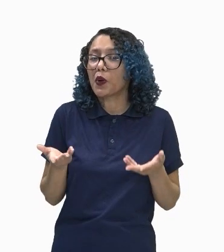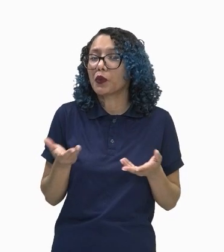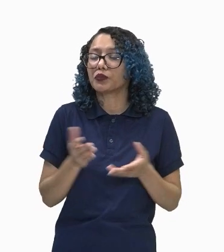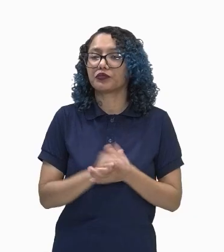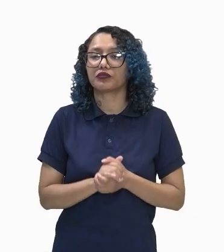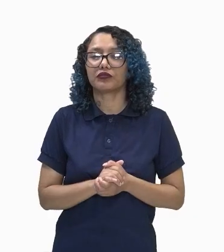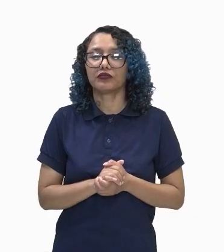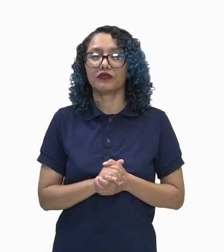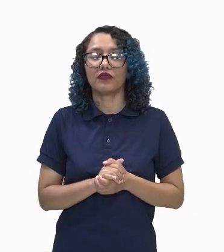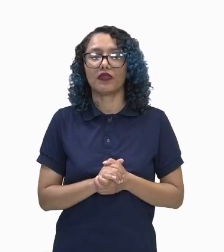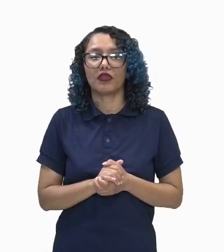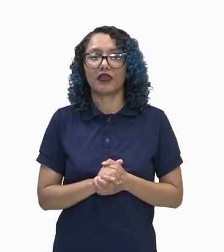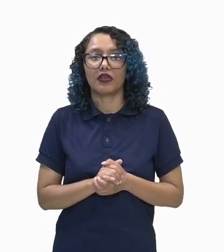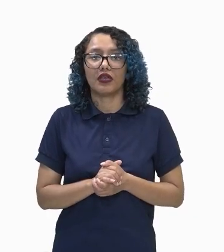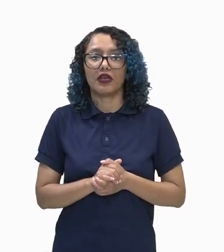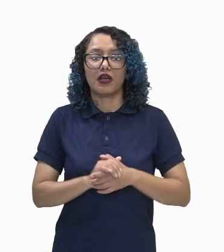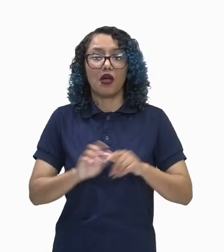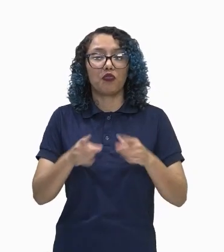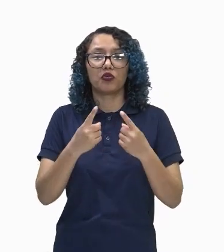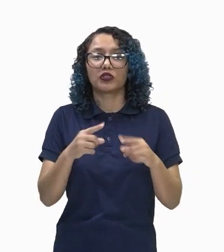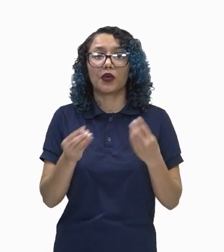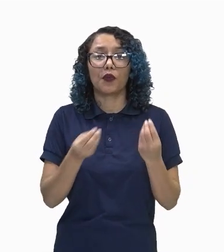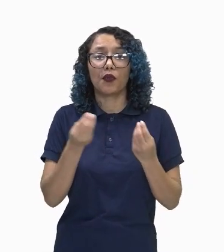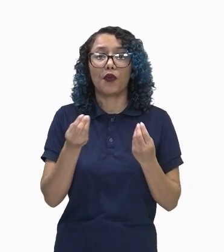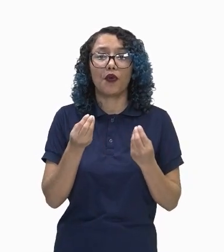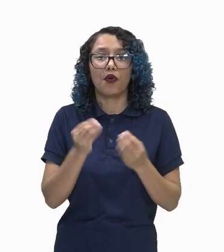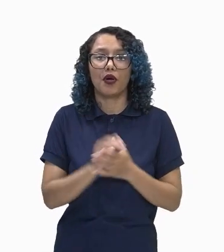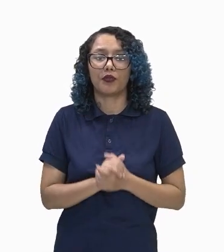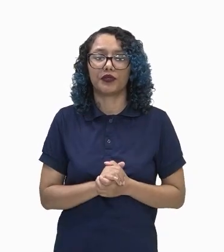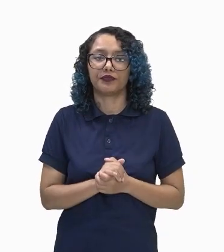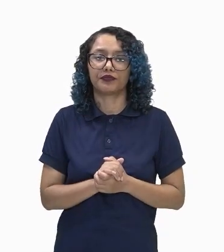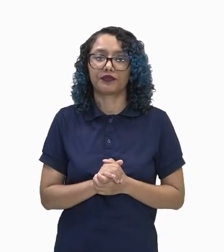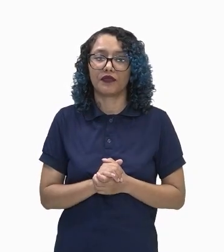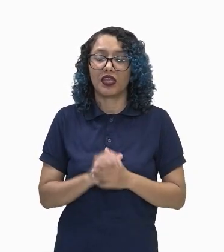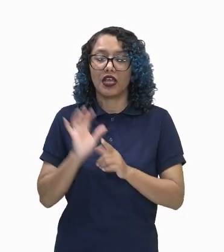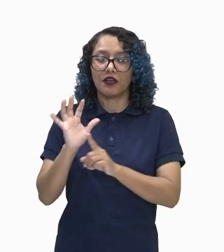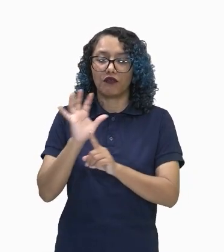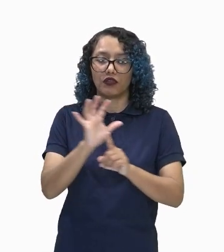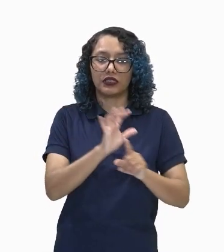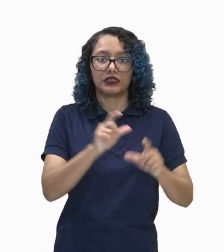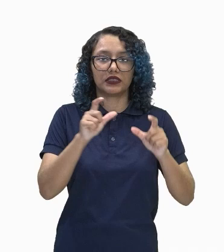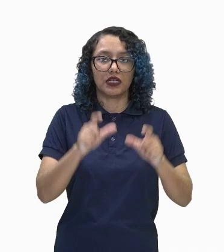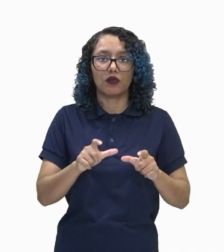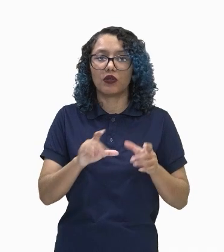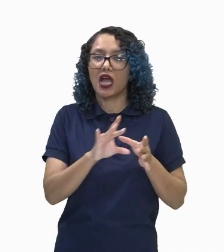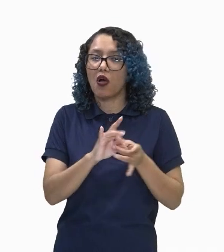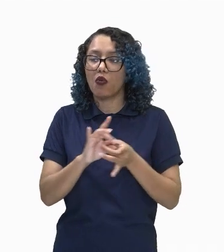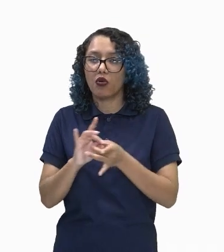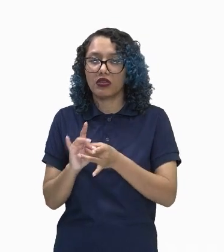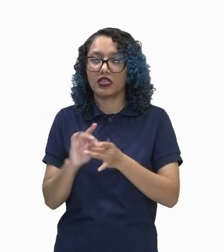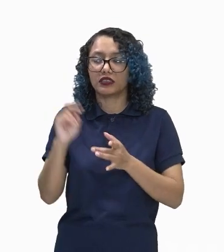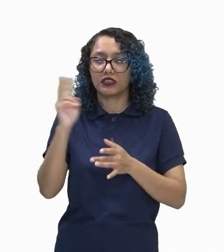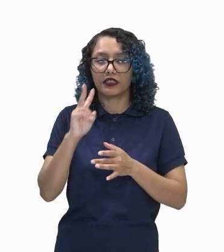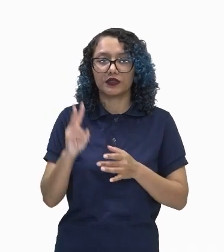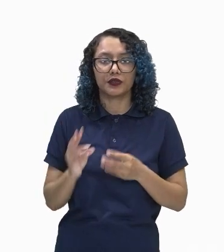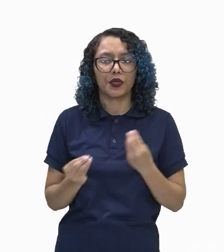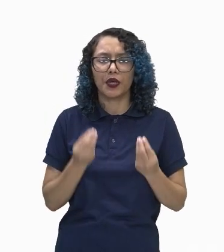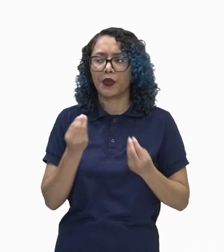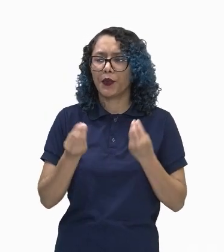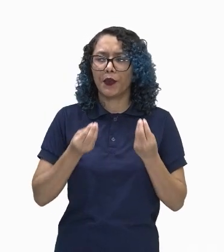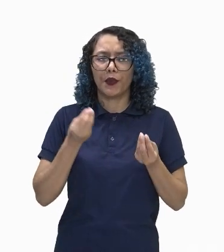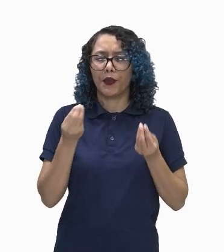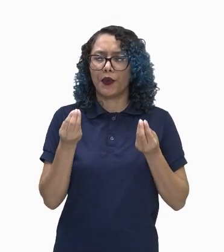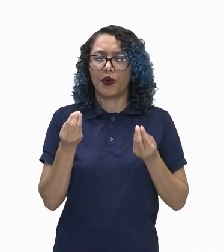uma trilha sonora e como ela contribui para aquela atmosfera, para a criação ali de toda a narrativa de um